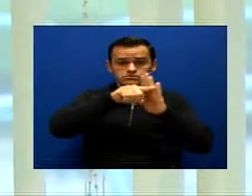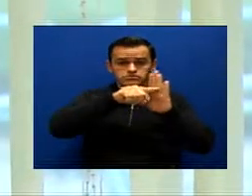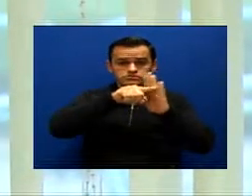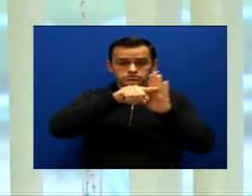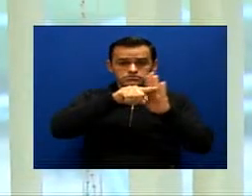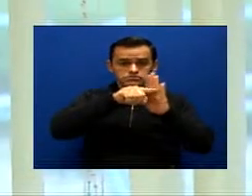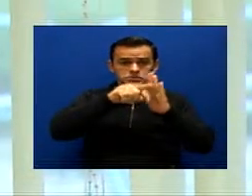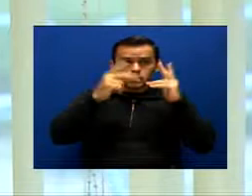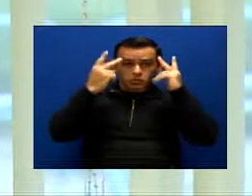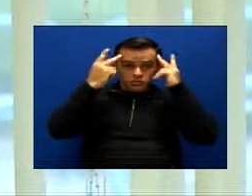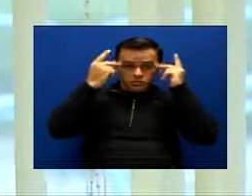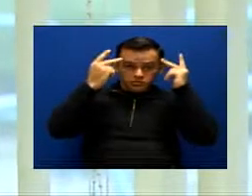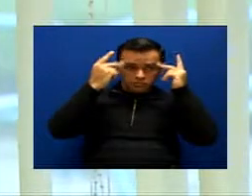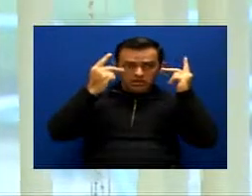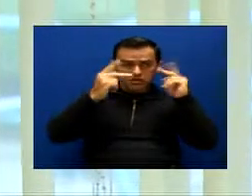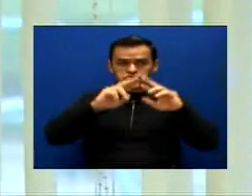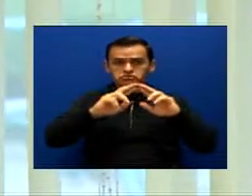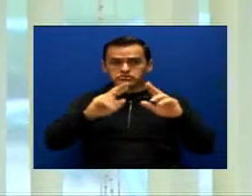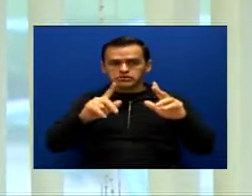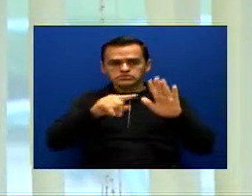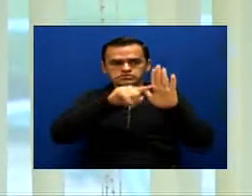normal.